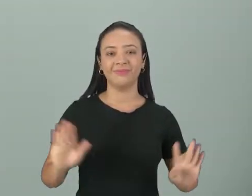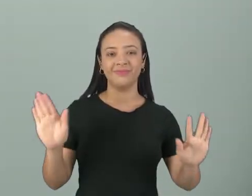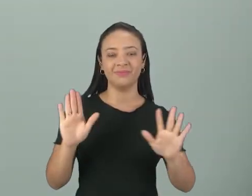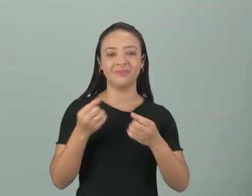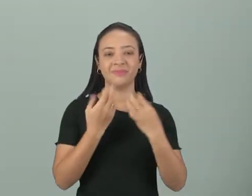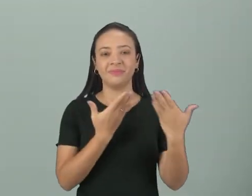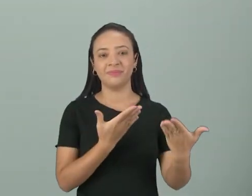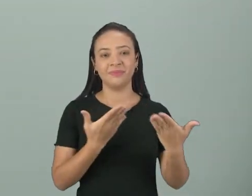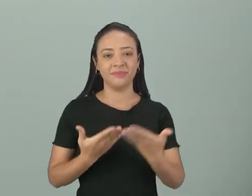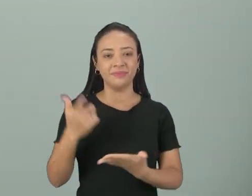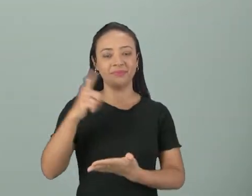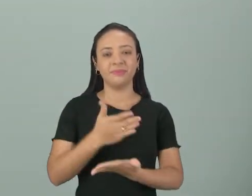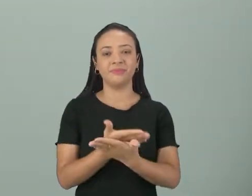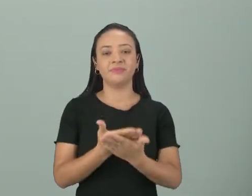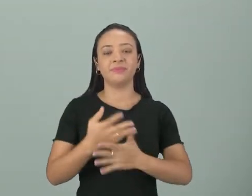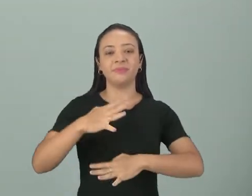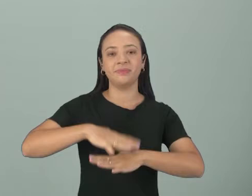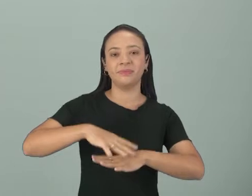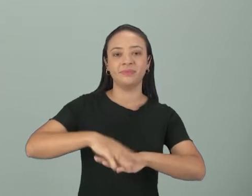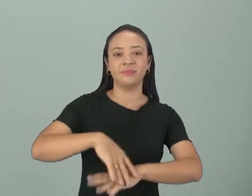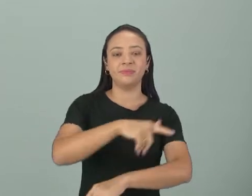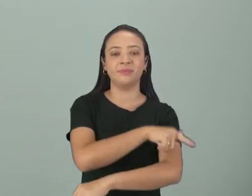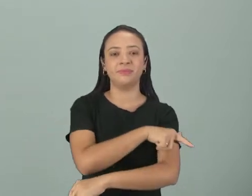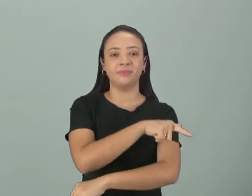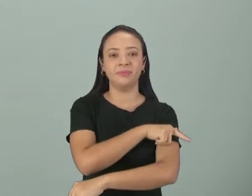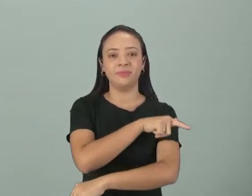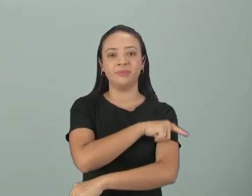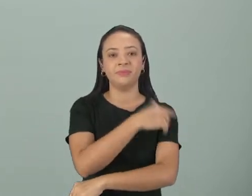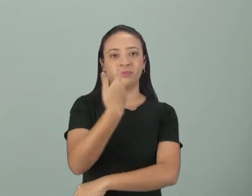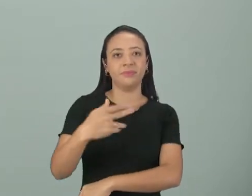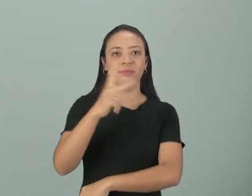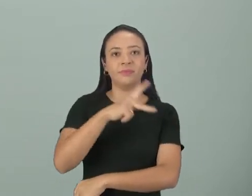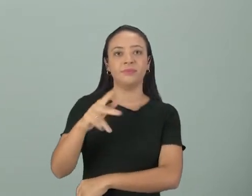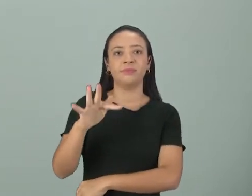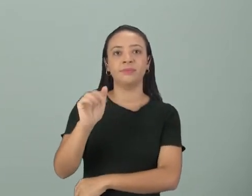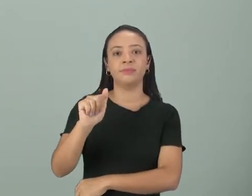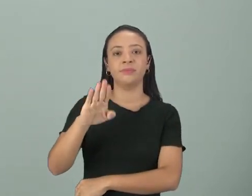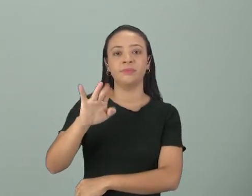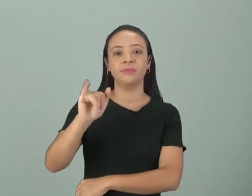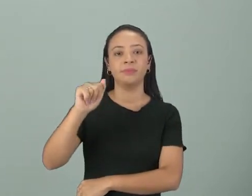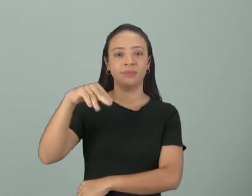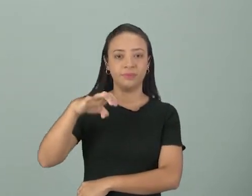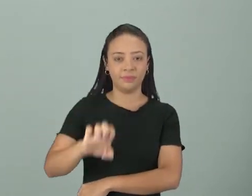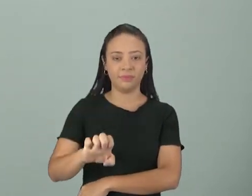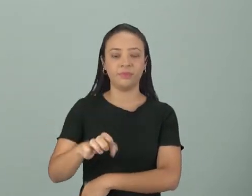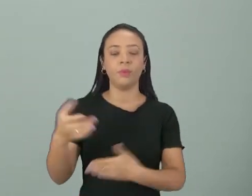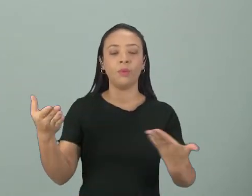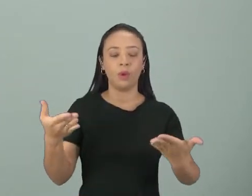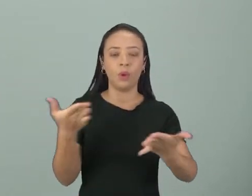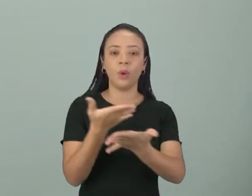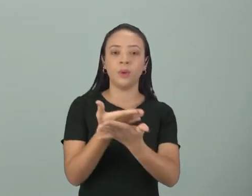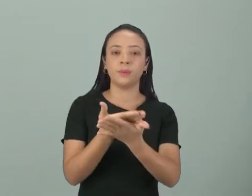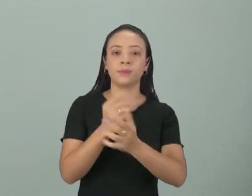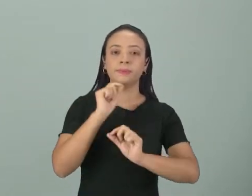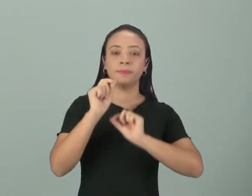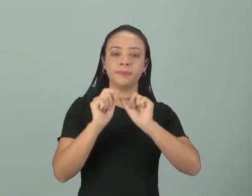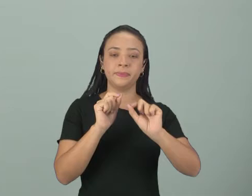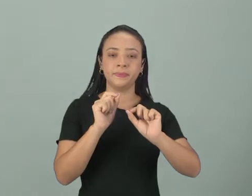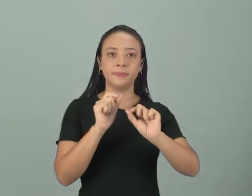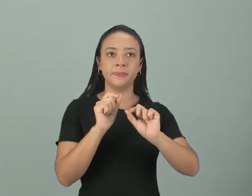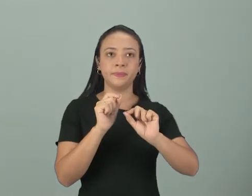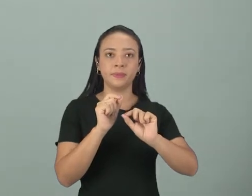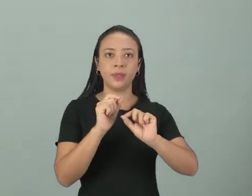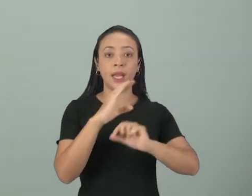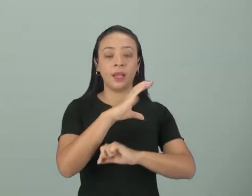Olá, sejam bem-vindos a mais uma aula de matemática do 7º ano. Eu sou a professora Fabiane Farias e na nossa aula de hoje veremos sobre